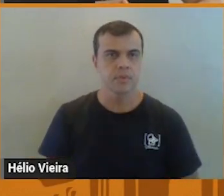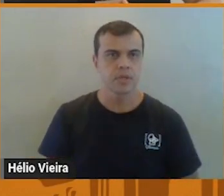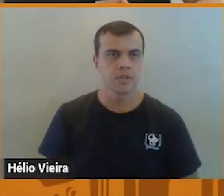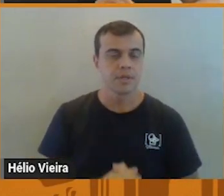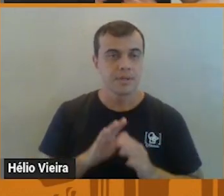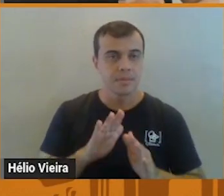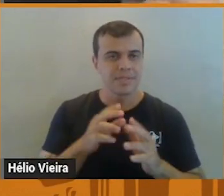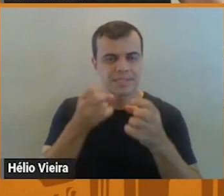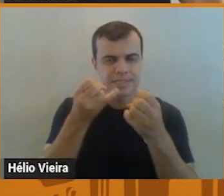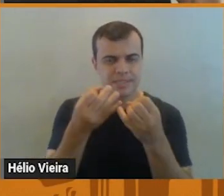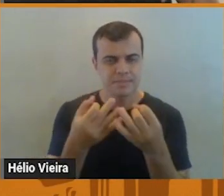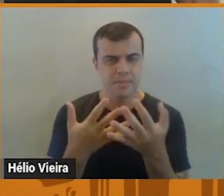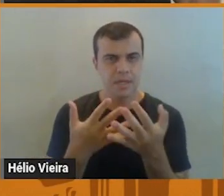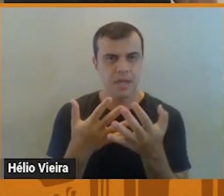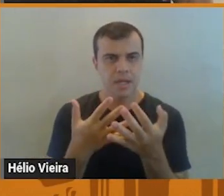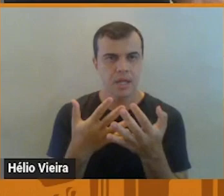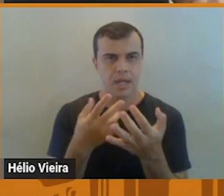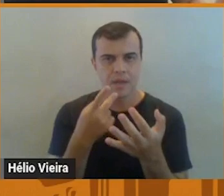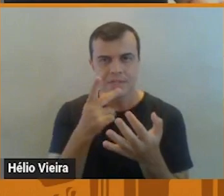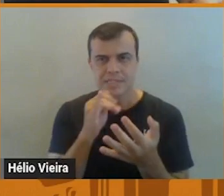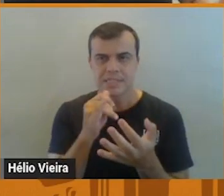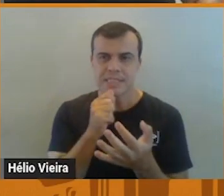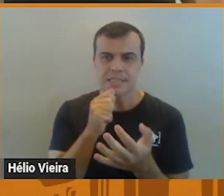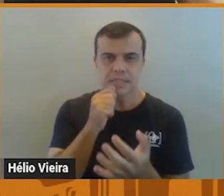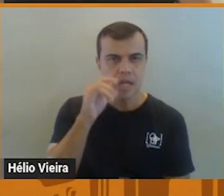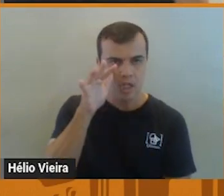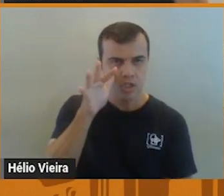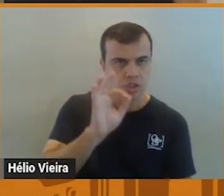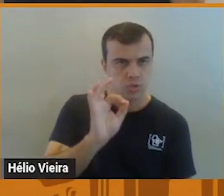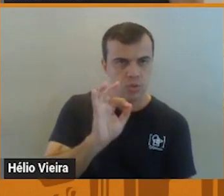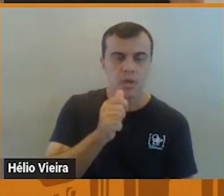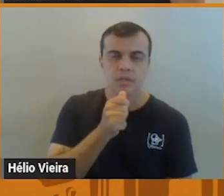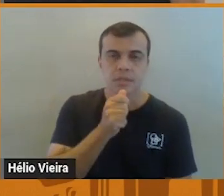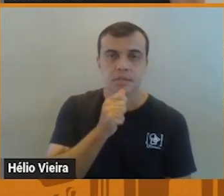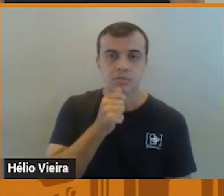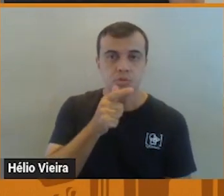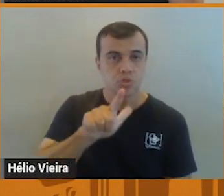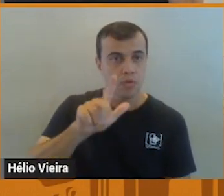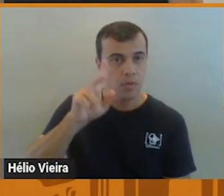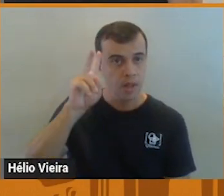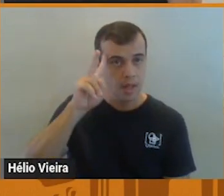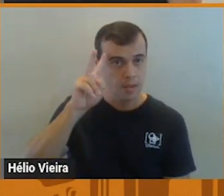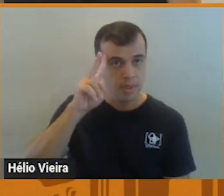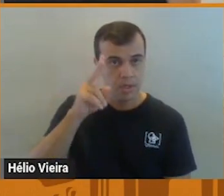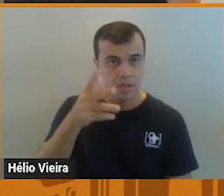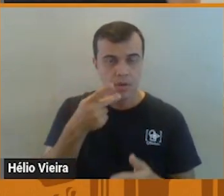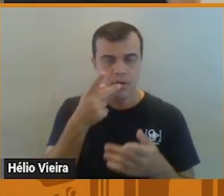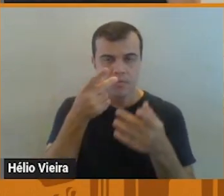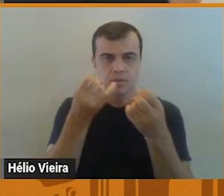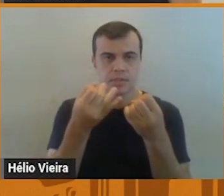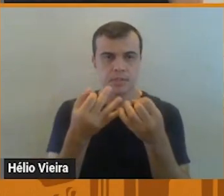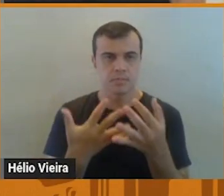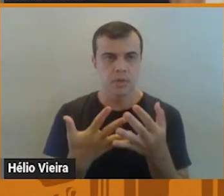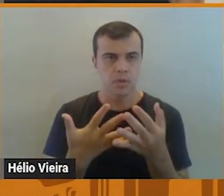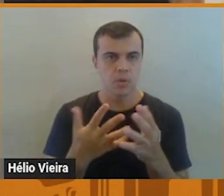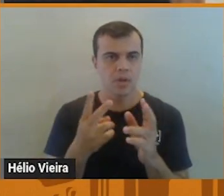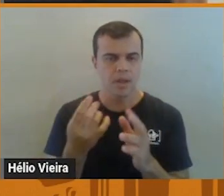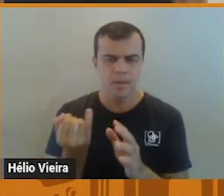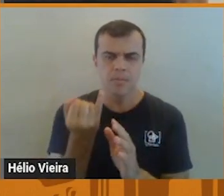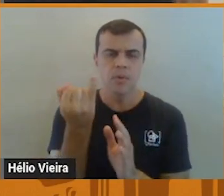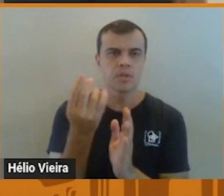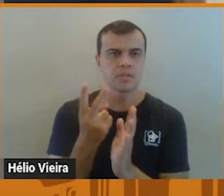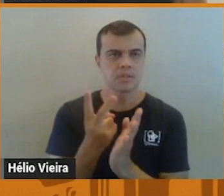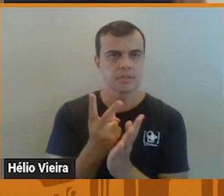só para caso você não tenha assistido o primeiro episódio, só recapitulando, a gente falou sobre a importância